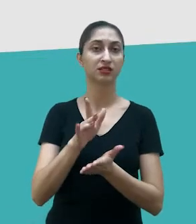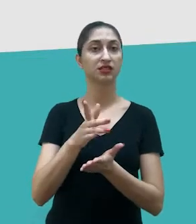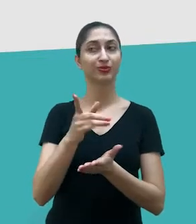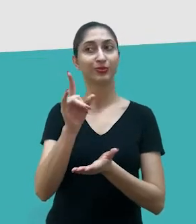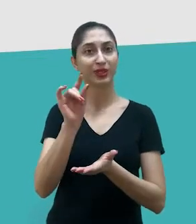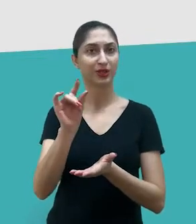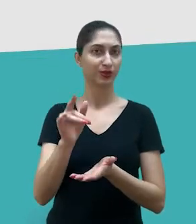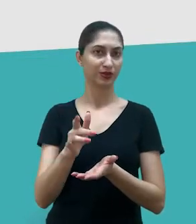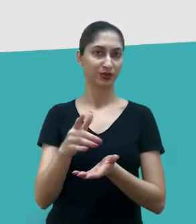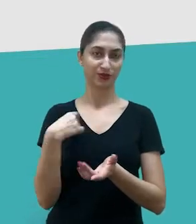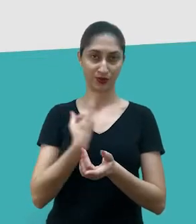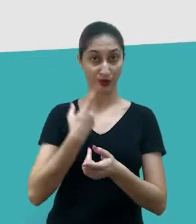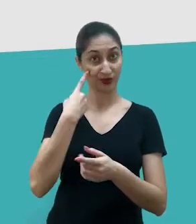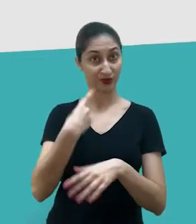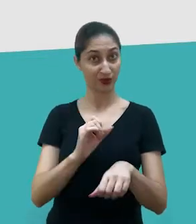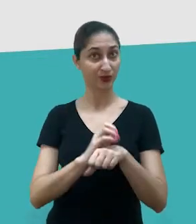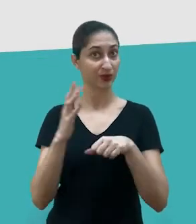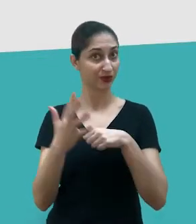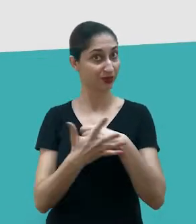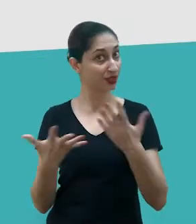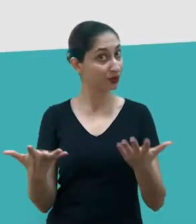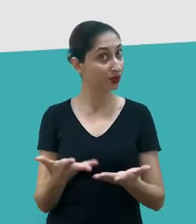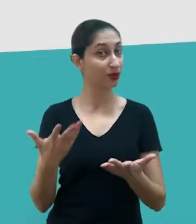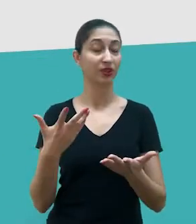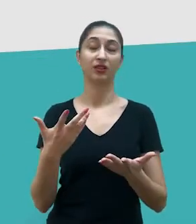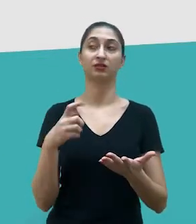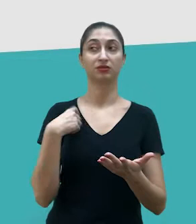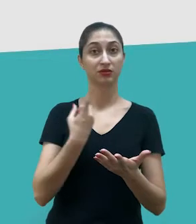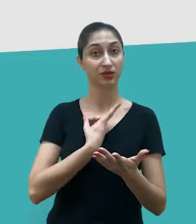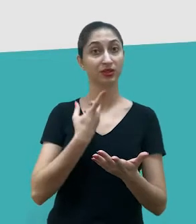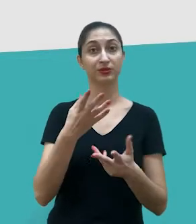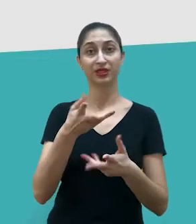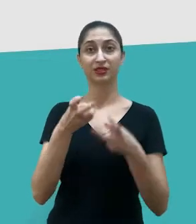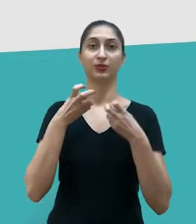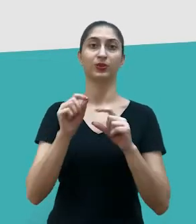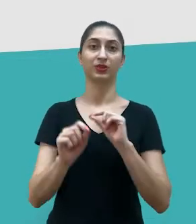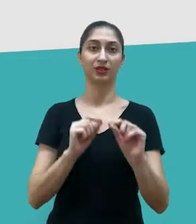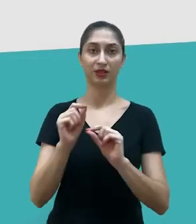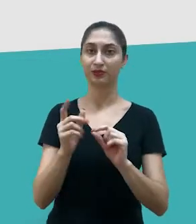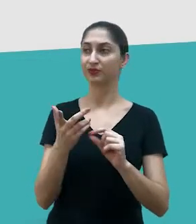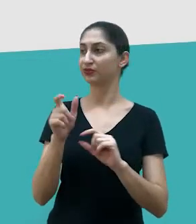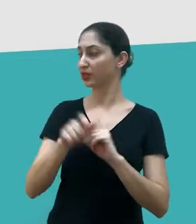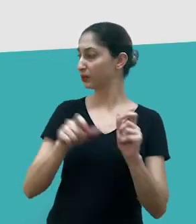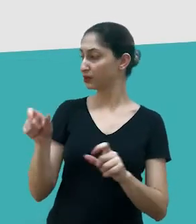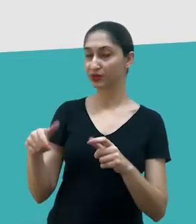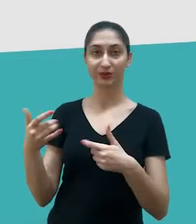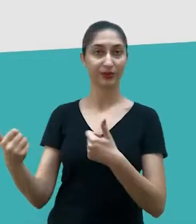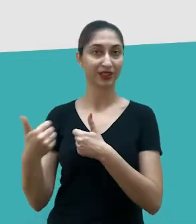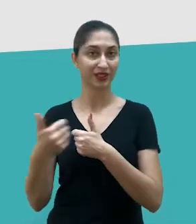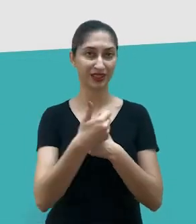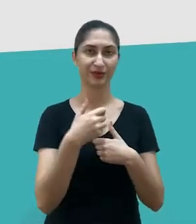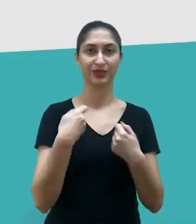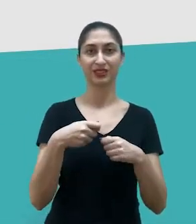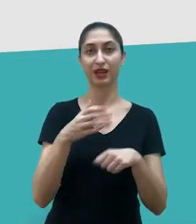para a gente que o essencial está muito próximo, então nós tivemos que reduzir a nossa quantidade de